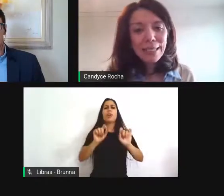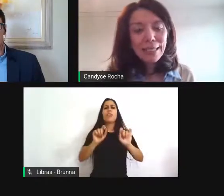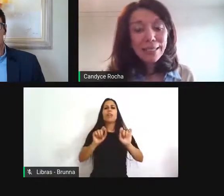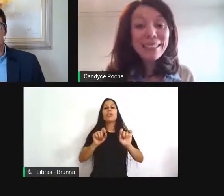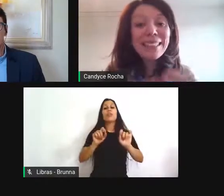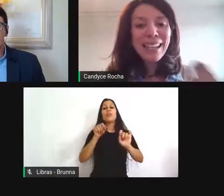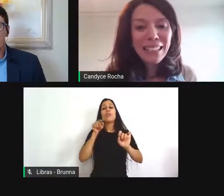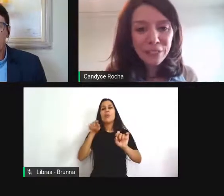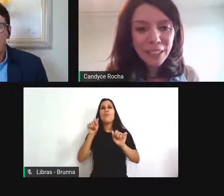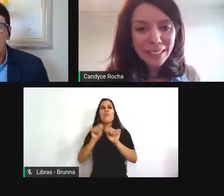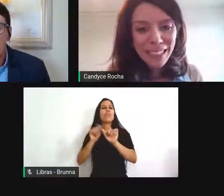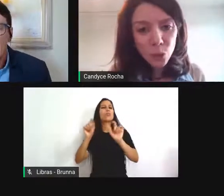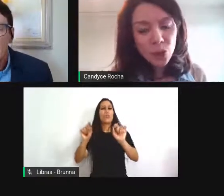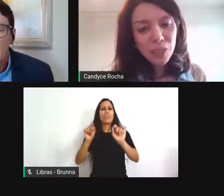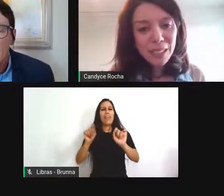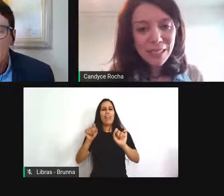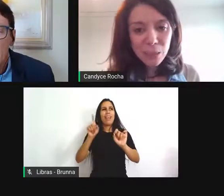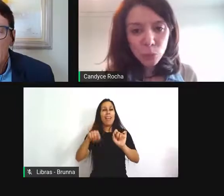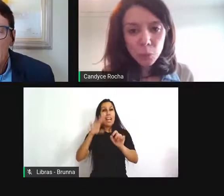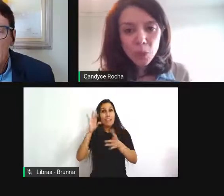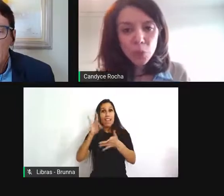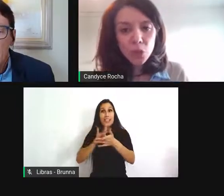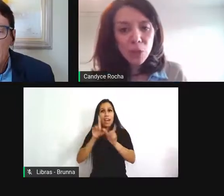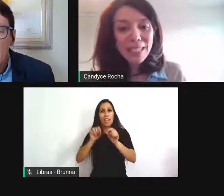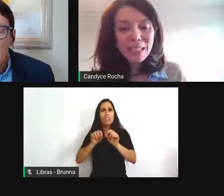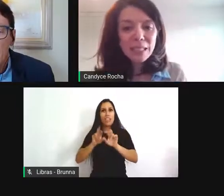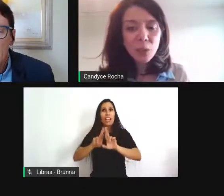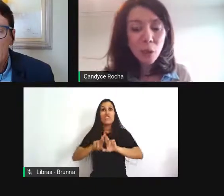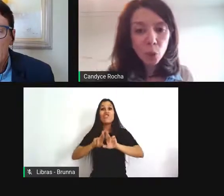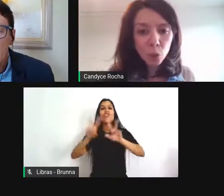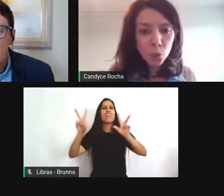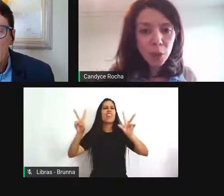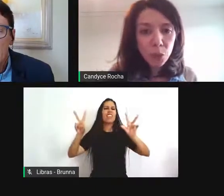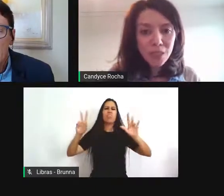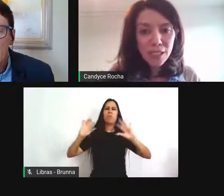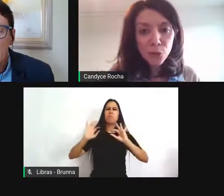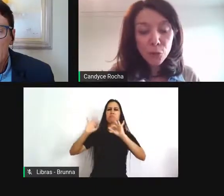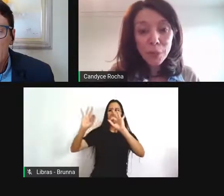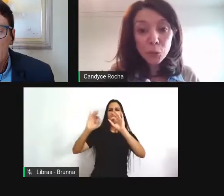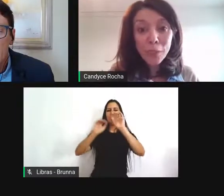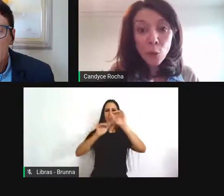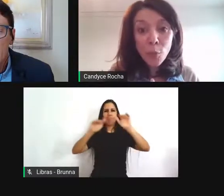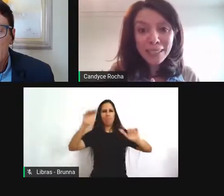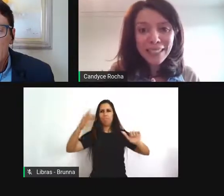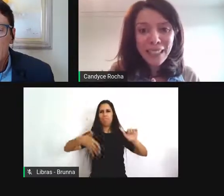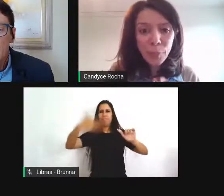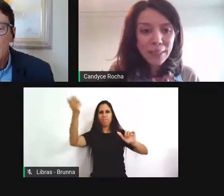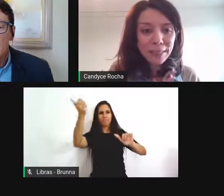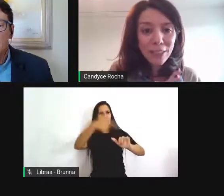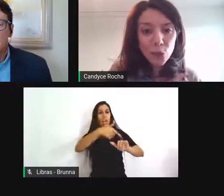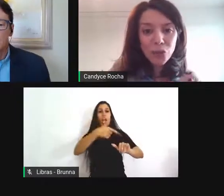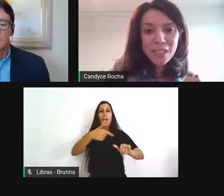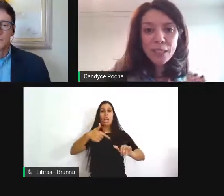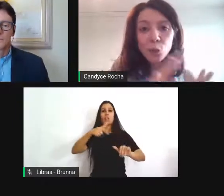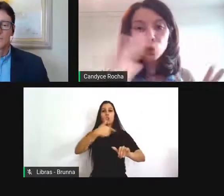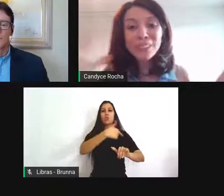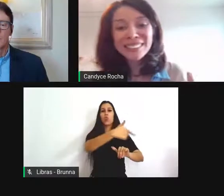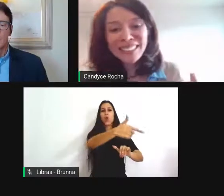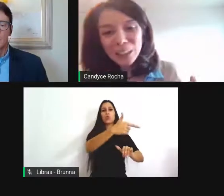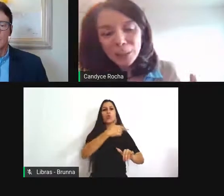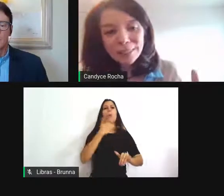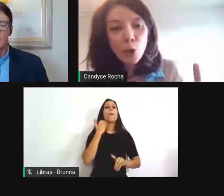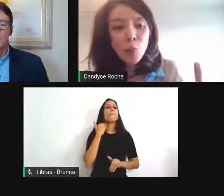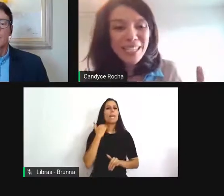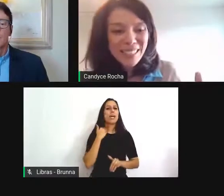faz, que é, na verdade, o diferencial do Banco Mundial em relação a outros bancos de desenvolvimento, porque como ele tem a capilaridade de fazer no